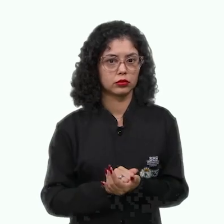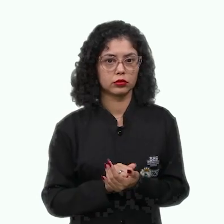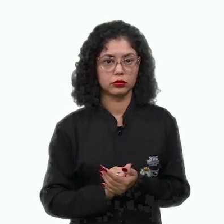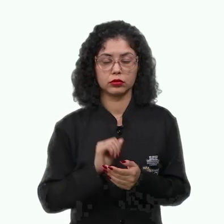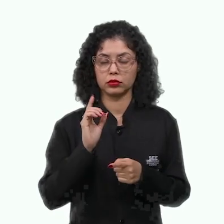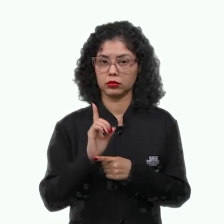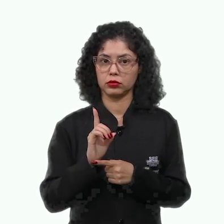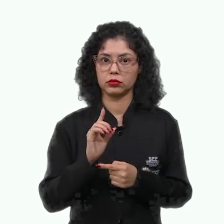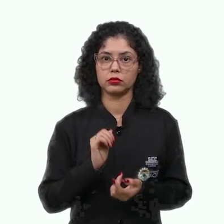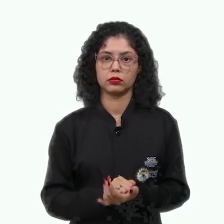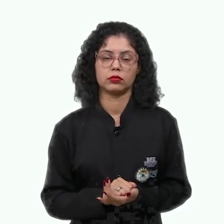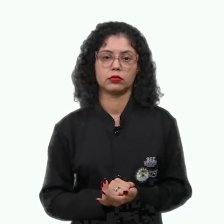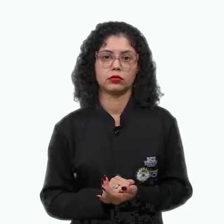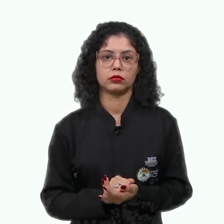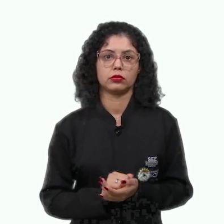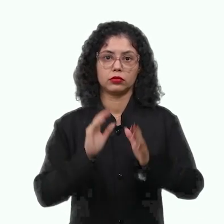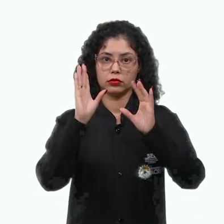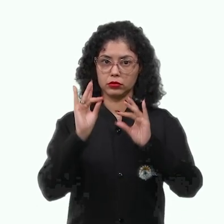D.